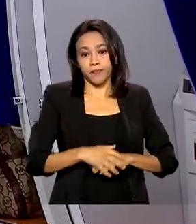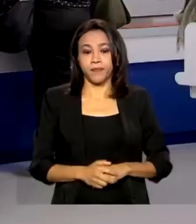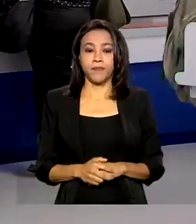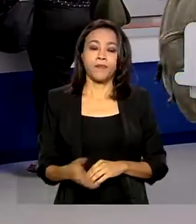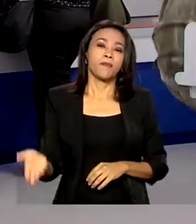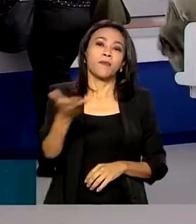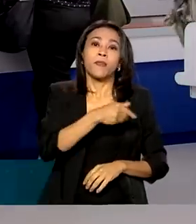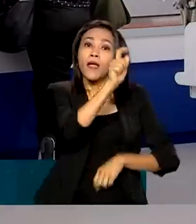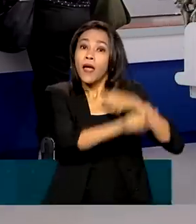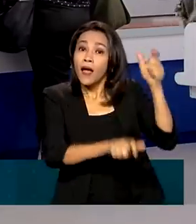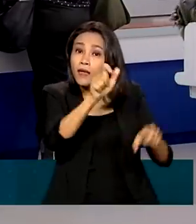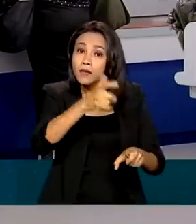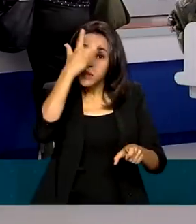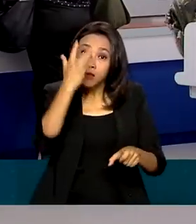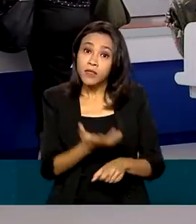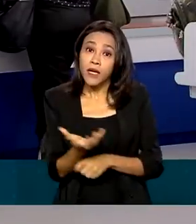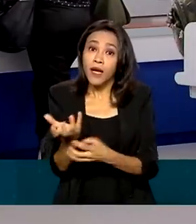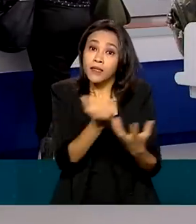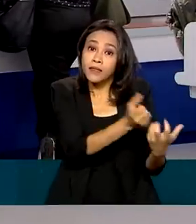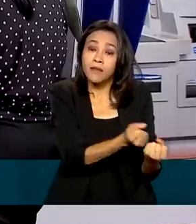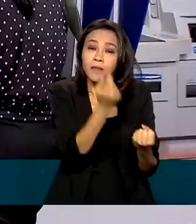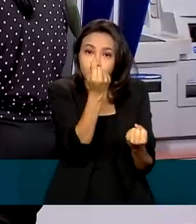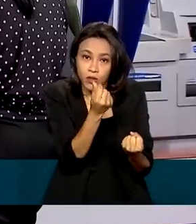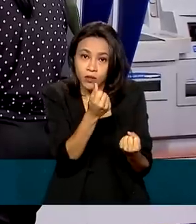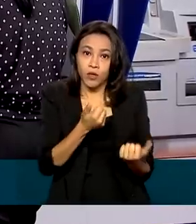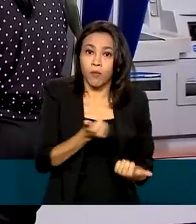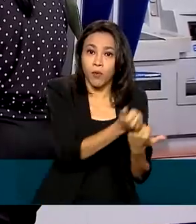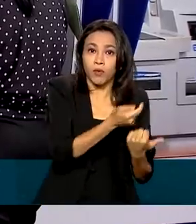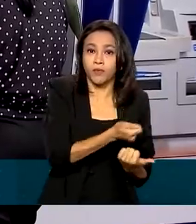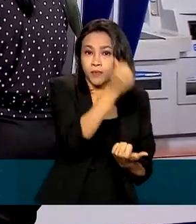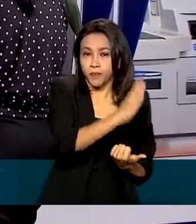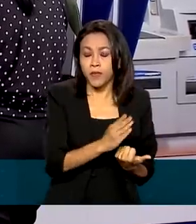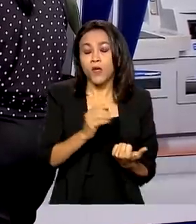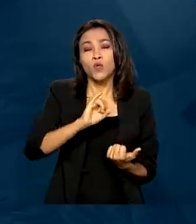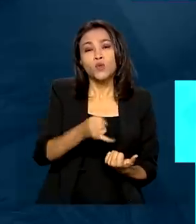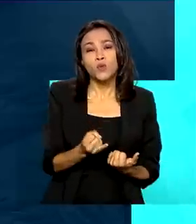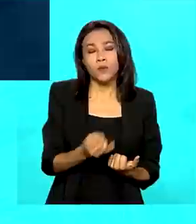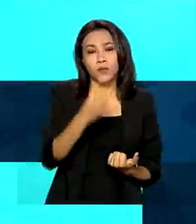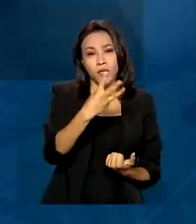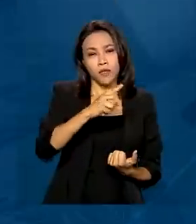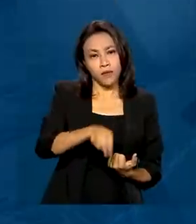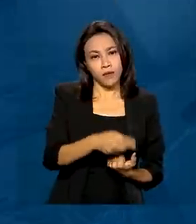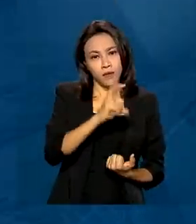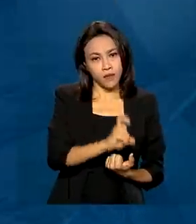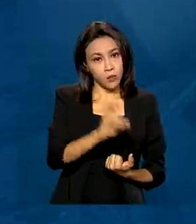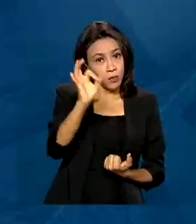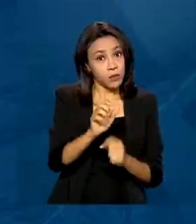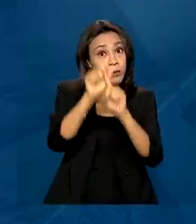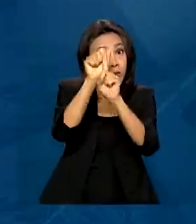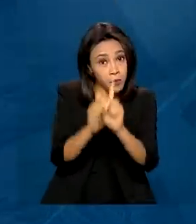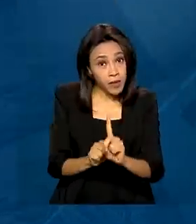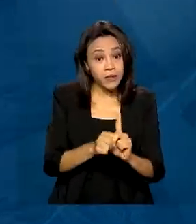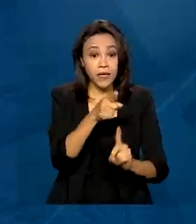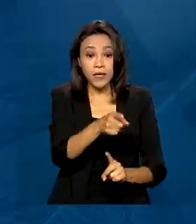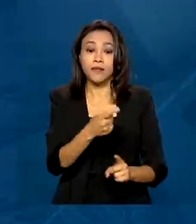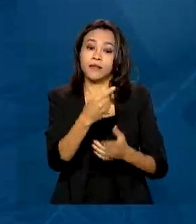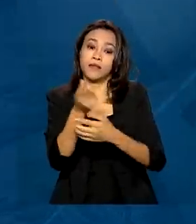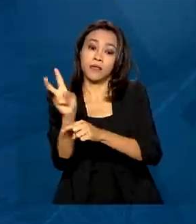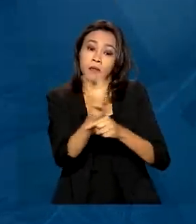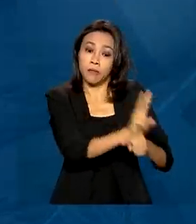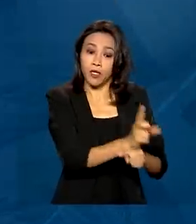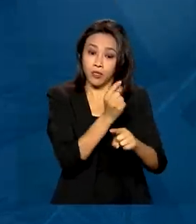auxílio Brasil vão ter acesso ao crédito com juros de até 3,5% ao mês o limite do empréstimo consignado de até